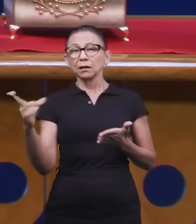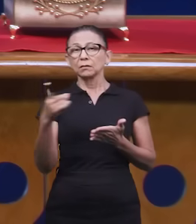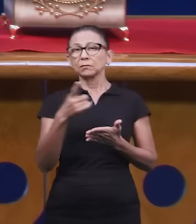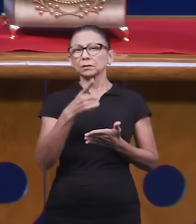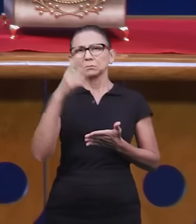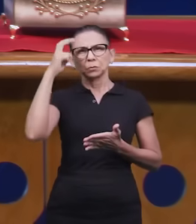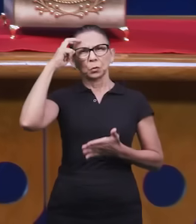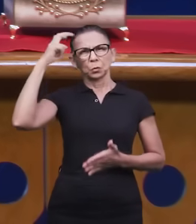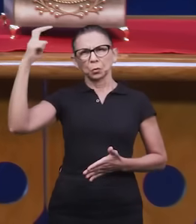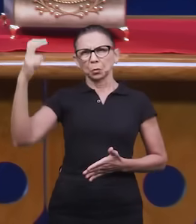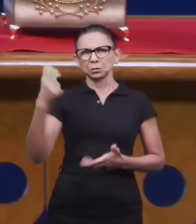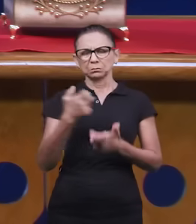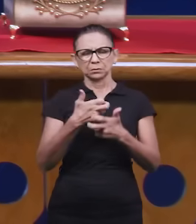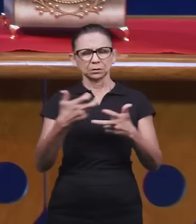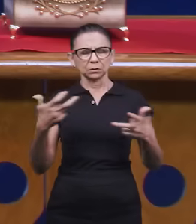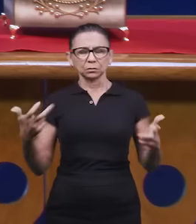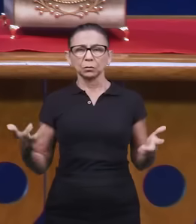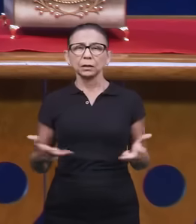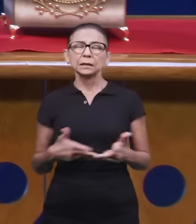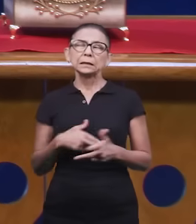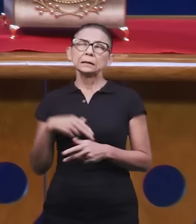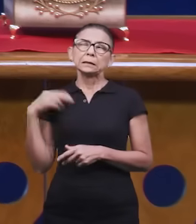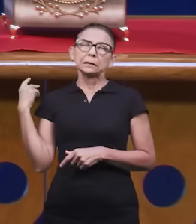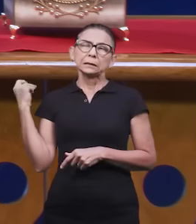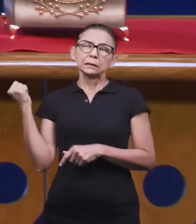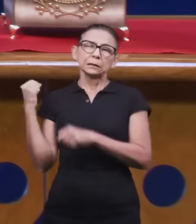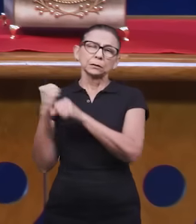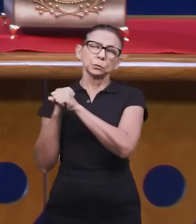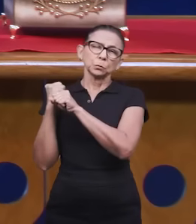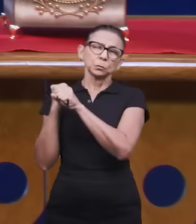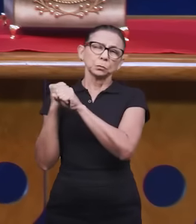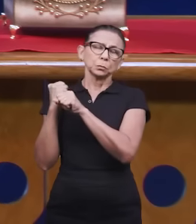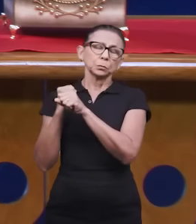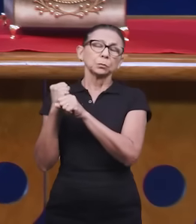coisas. Depois de muito tempo, passado muito tempo,